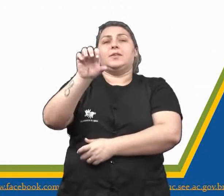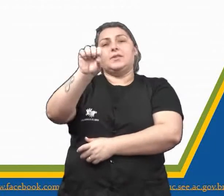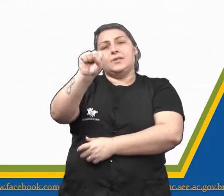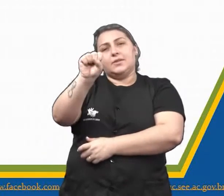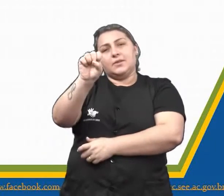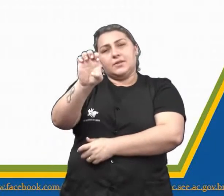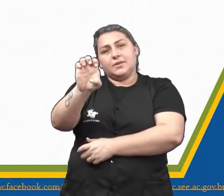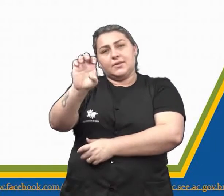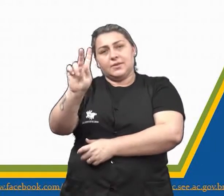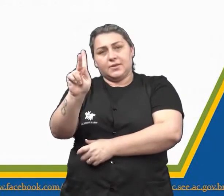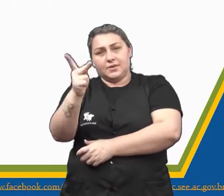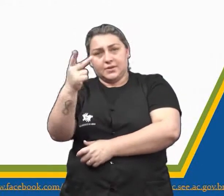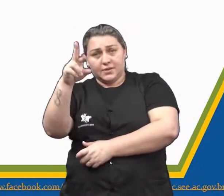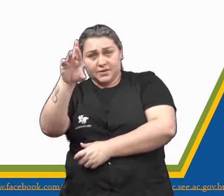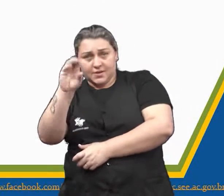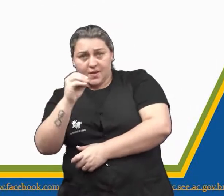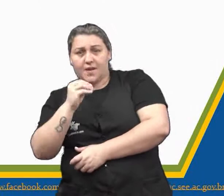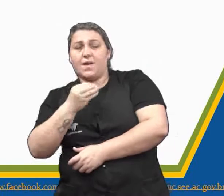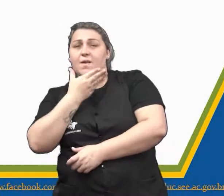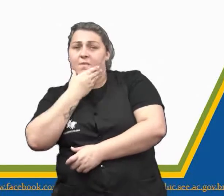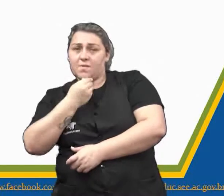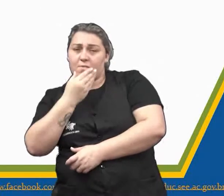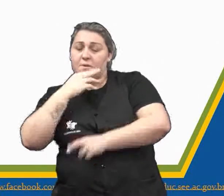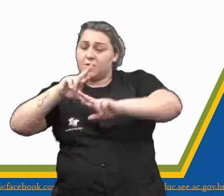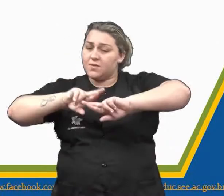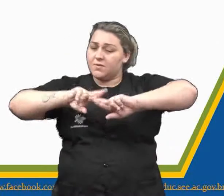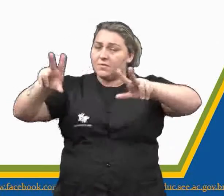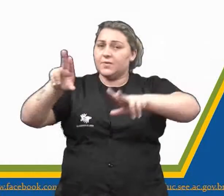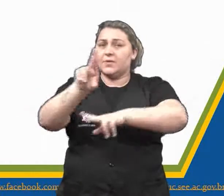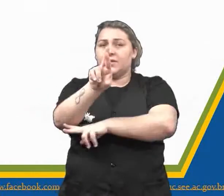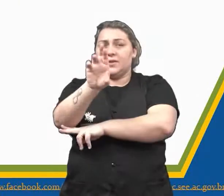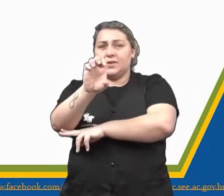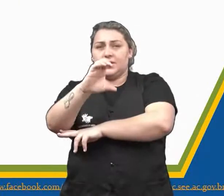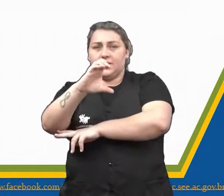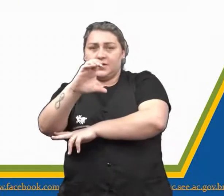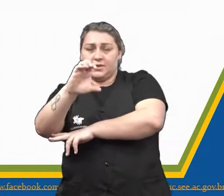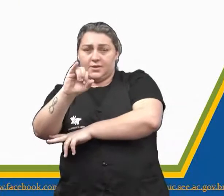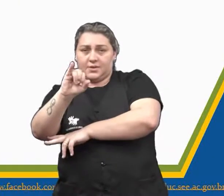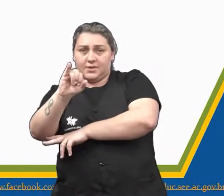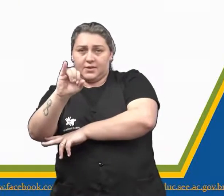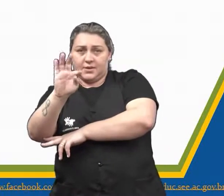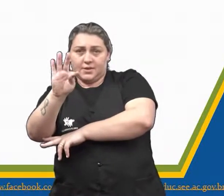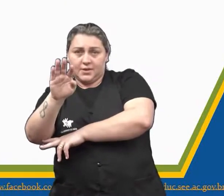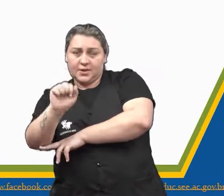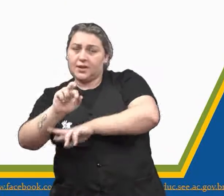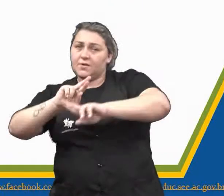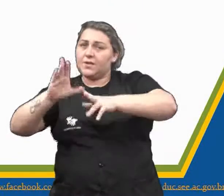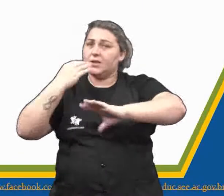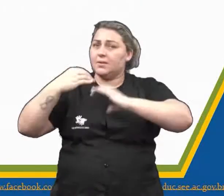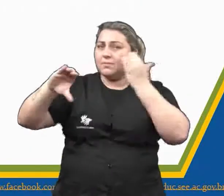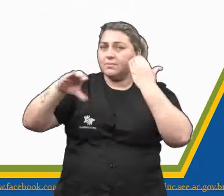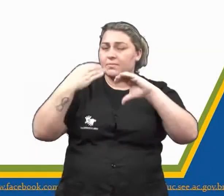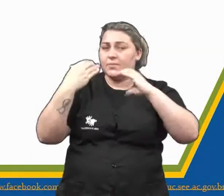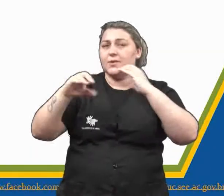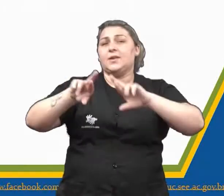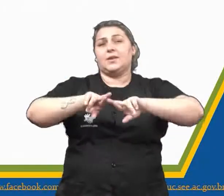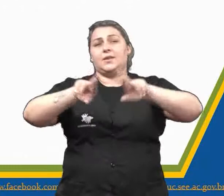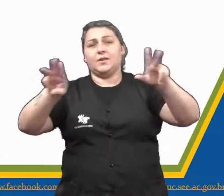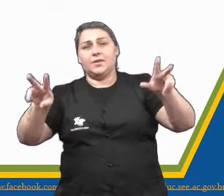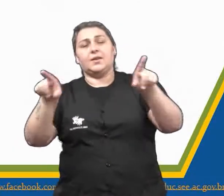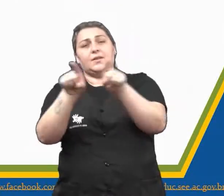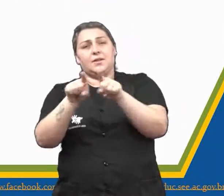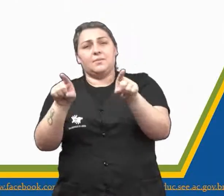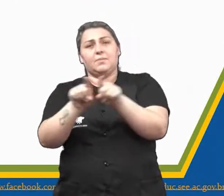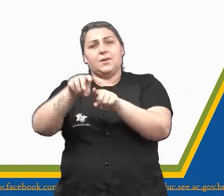a estrutura da carta formal é diferente da receita, que é diferente da música, que é diferente do meme.